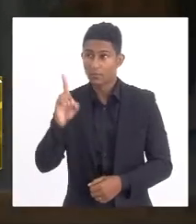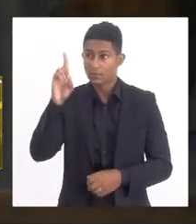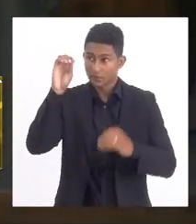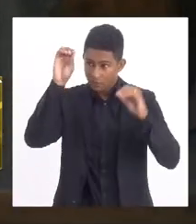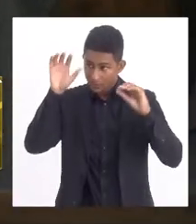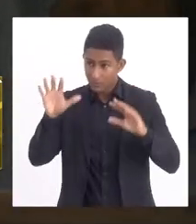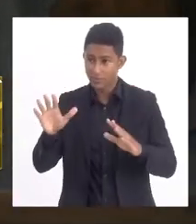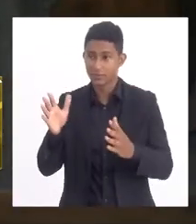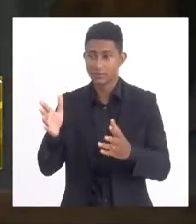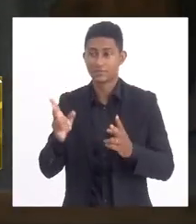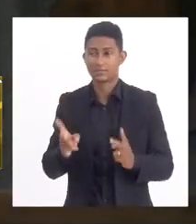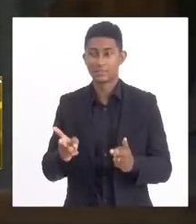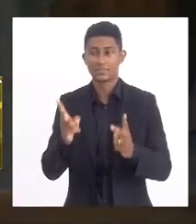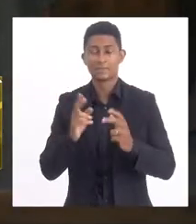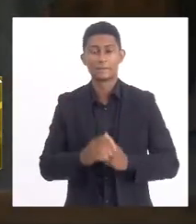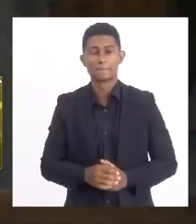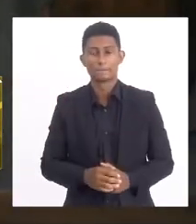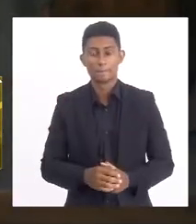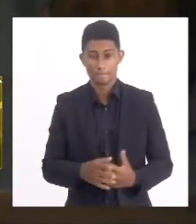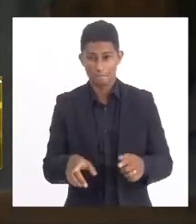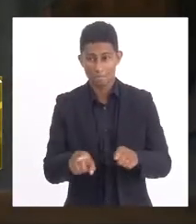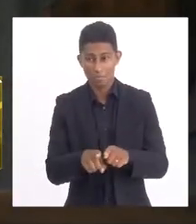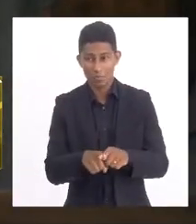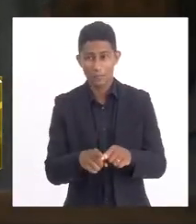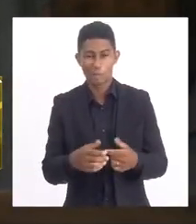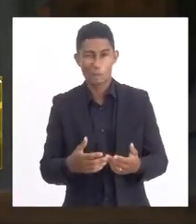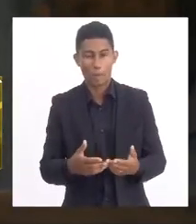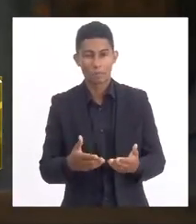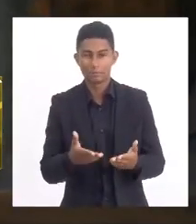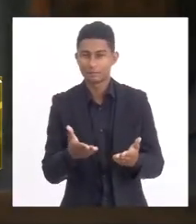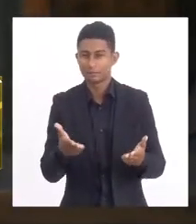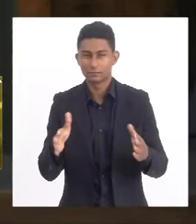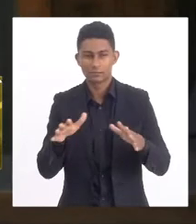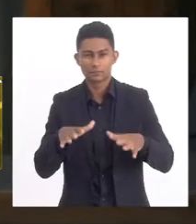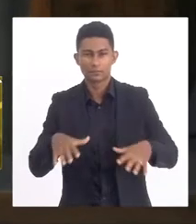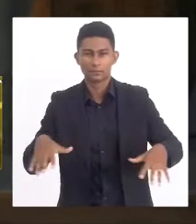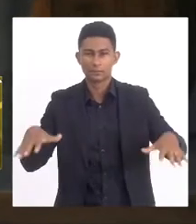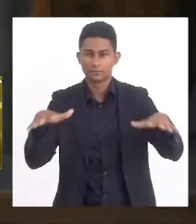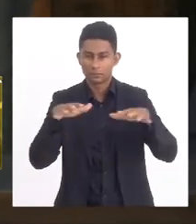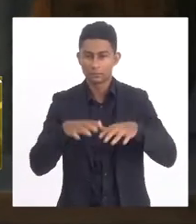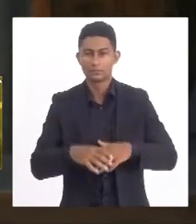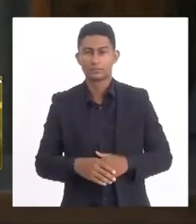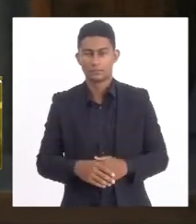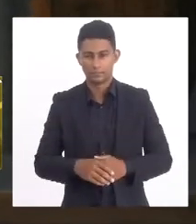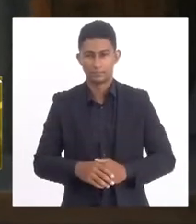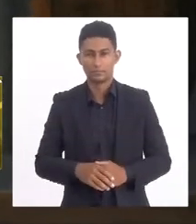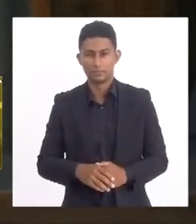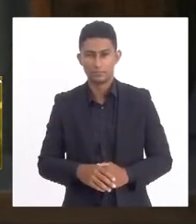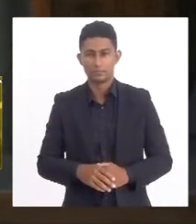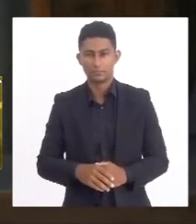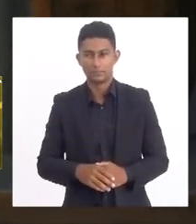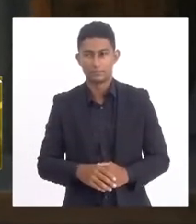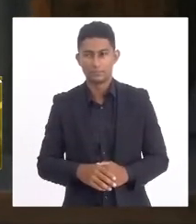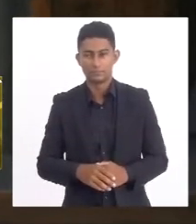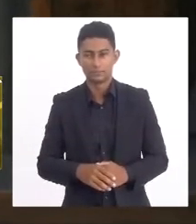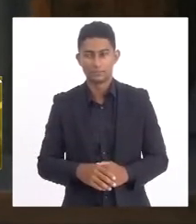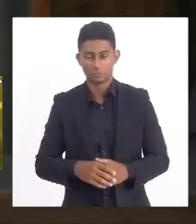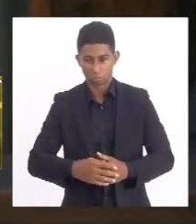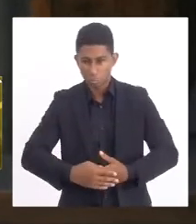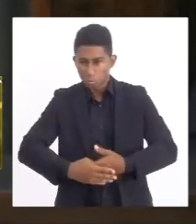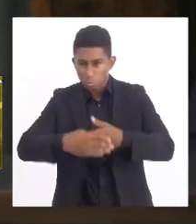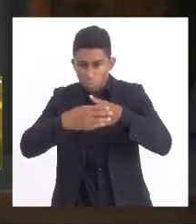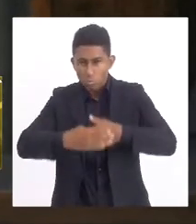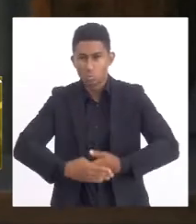e poderosamente e saudar todos que estão aqui dos setores do setor